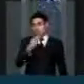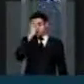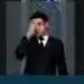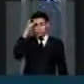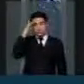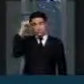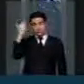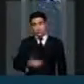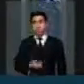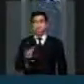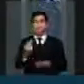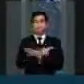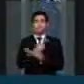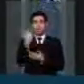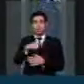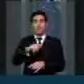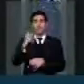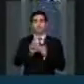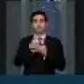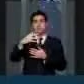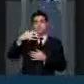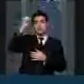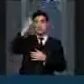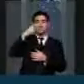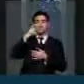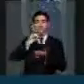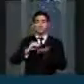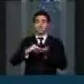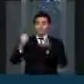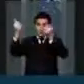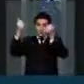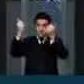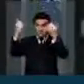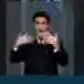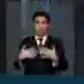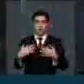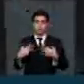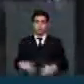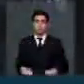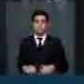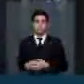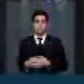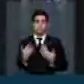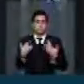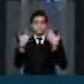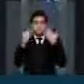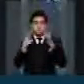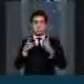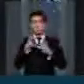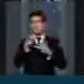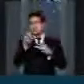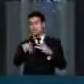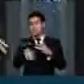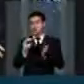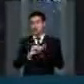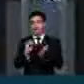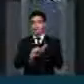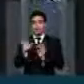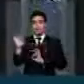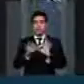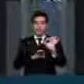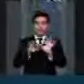novamente às escuras e sem as explicações concretas. Não se sabe se foi deficiência do